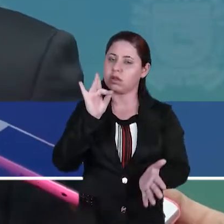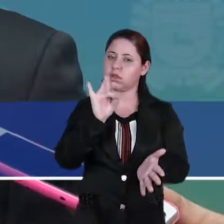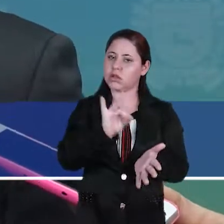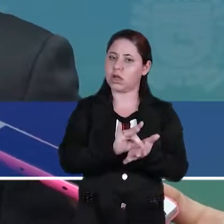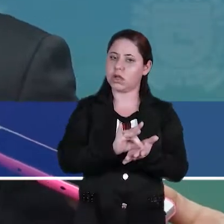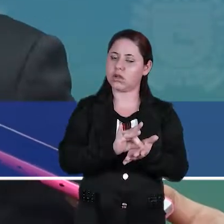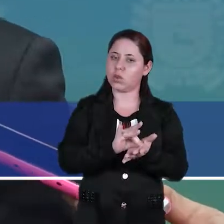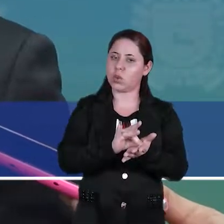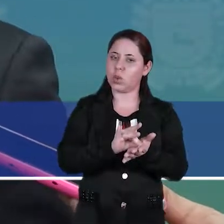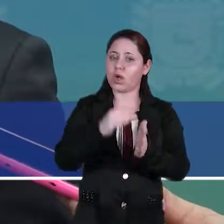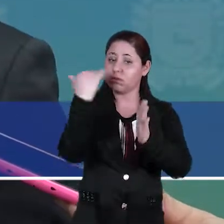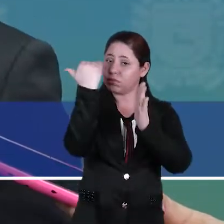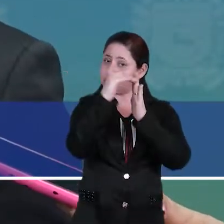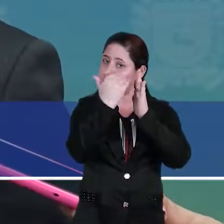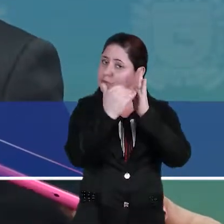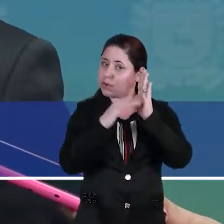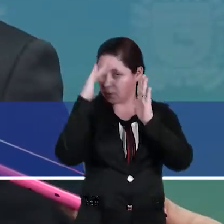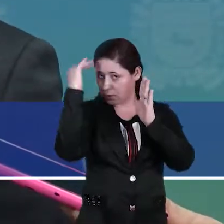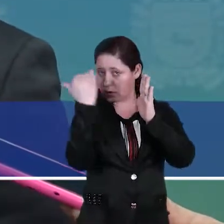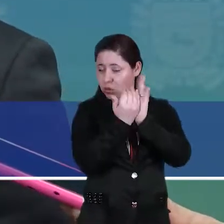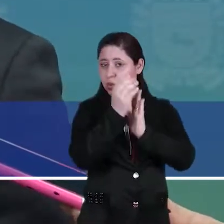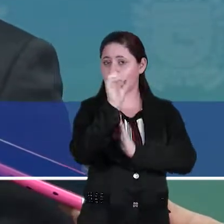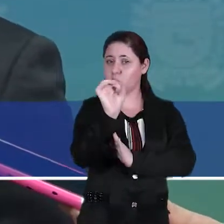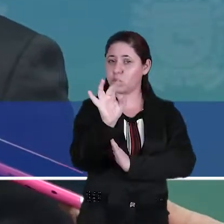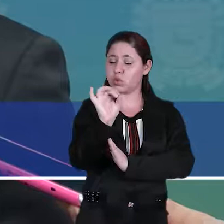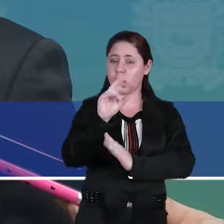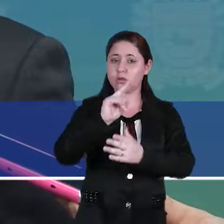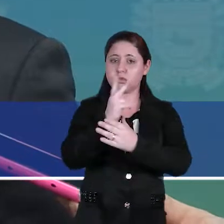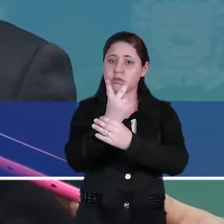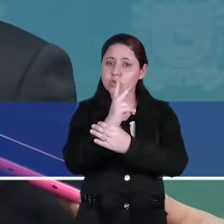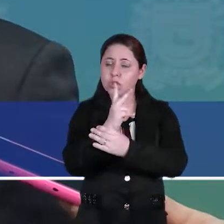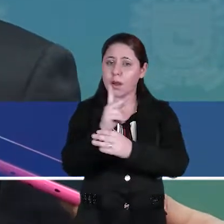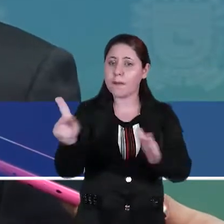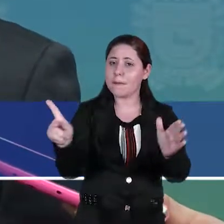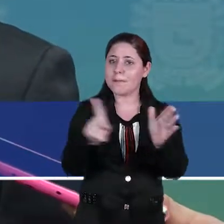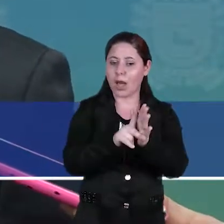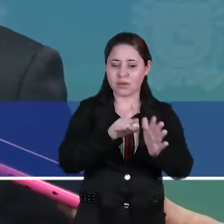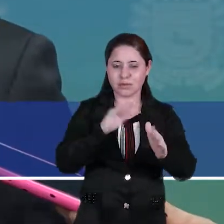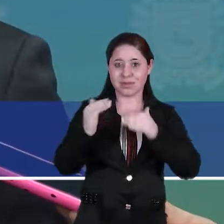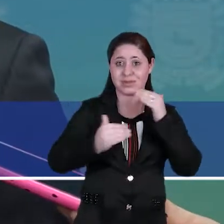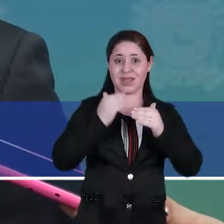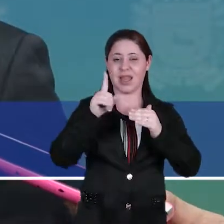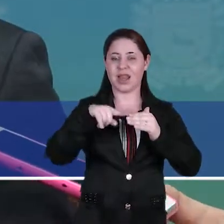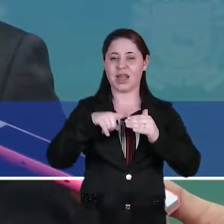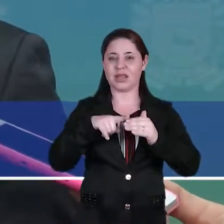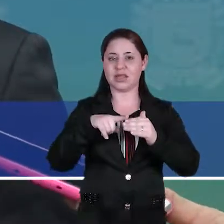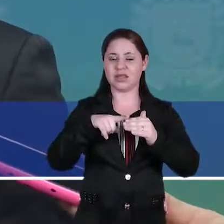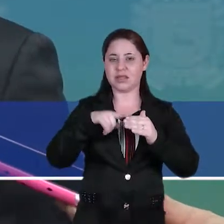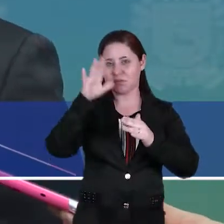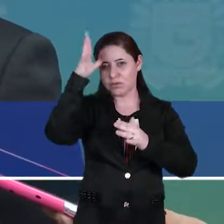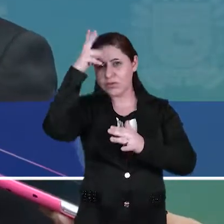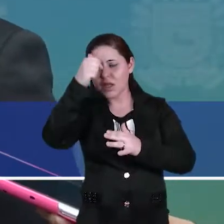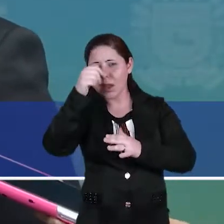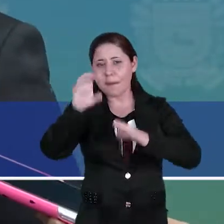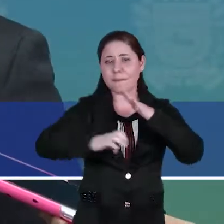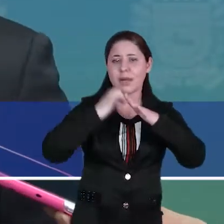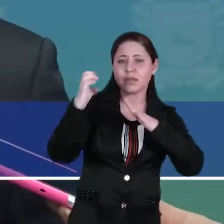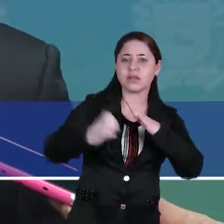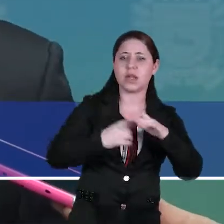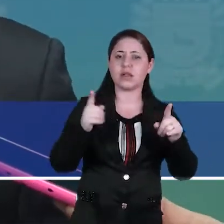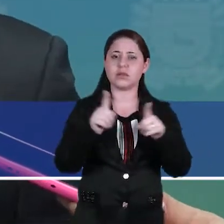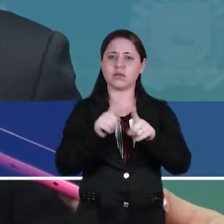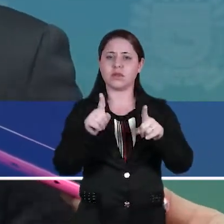tratada adequadamente e dentro através do uso de softwares super especializados, você viabiliza uma decisão informada